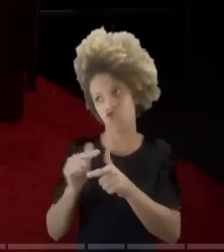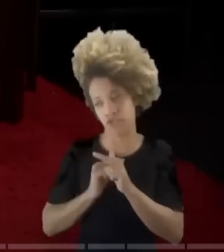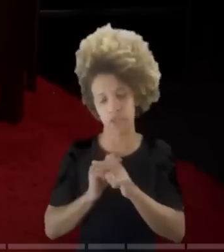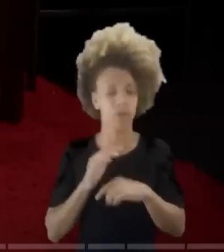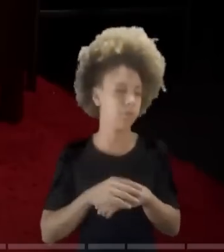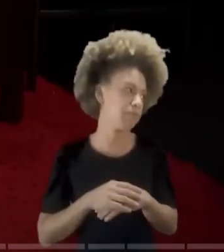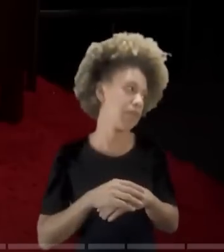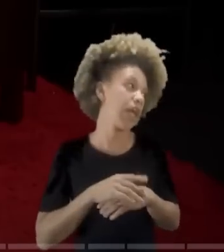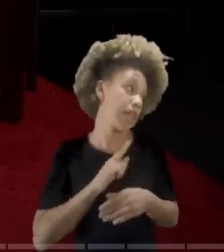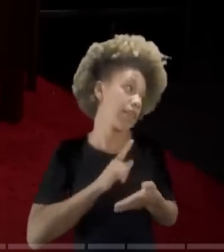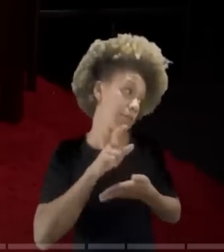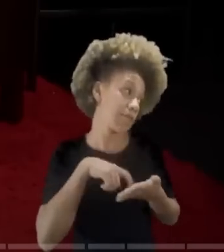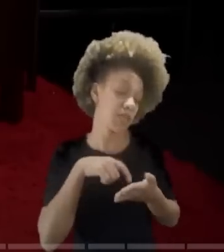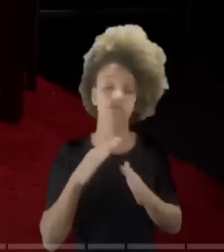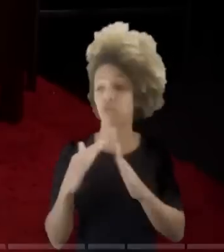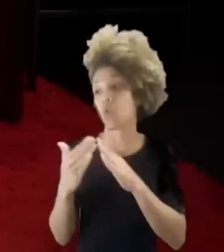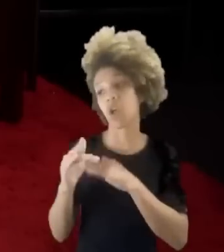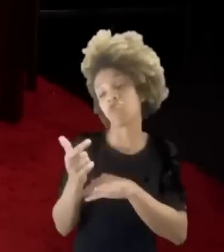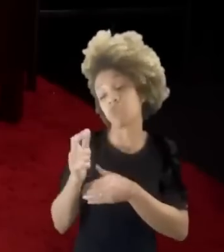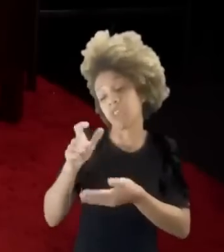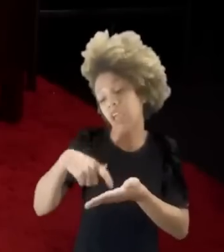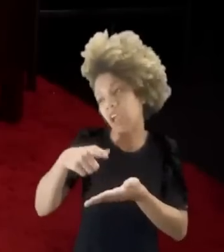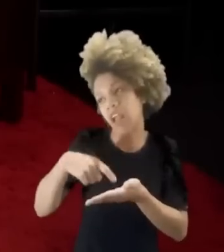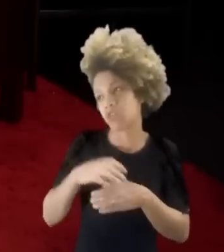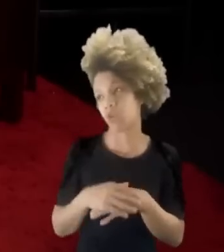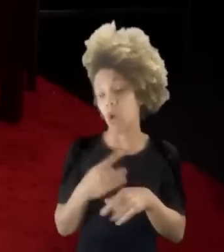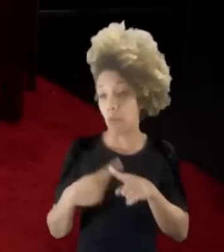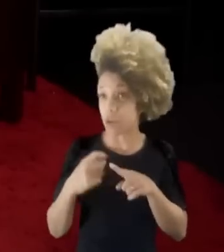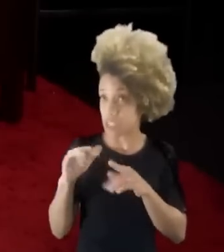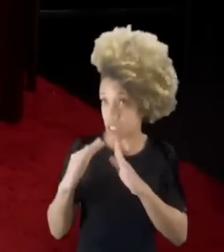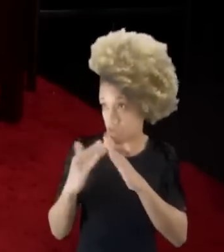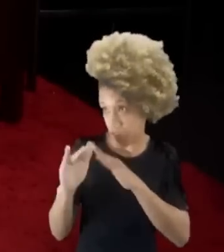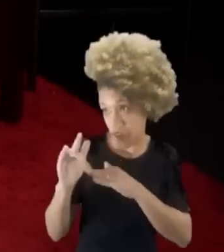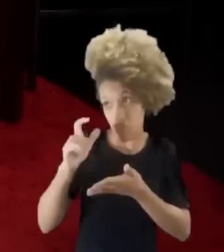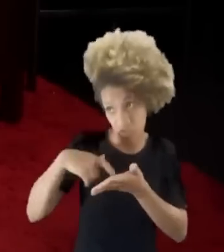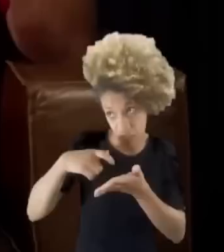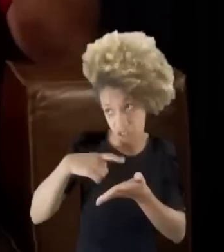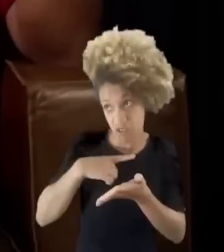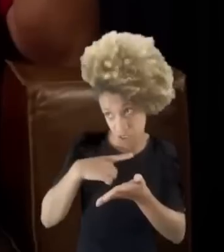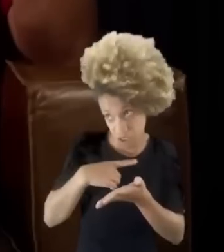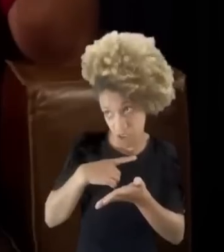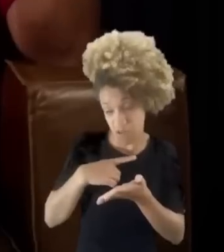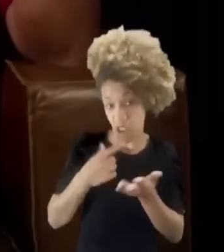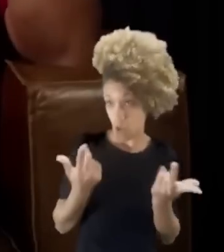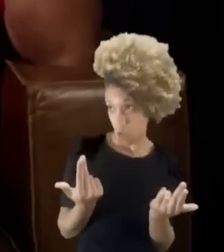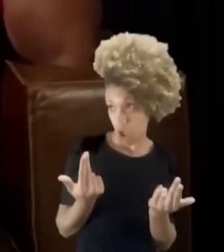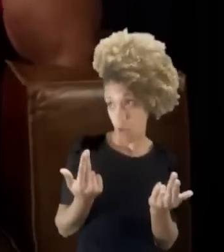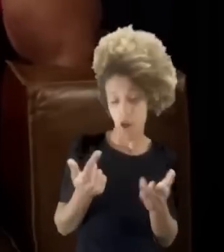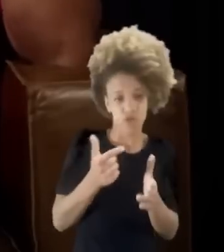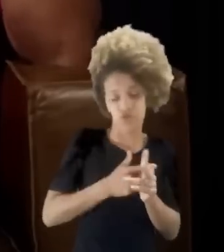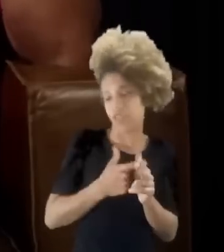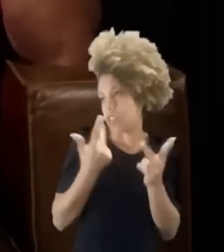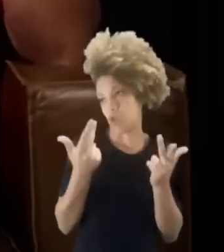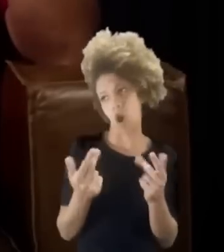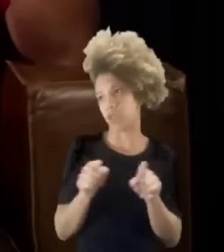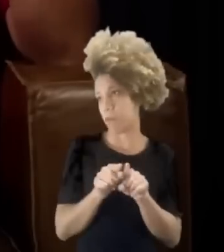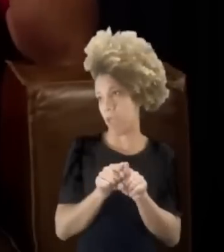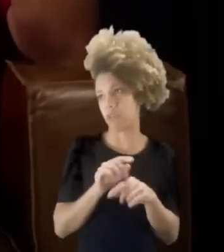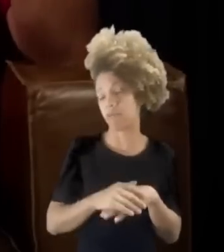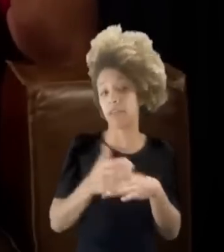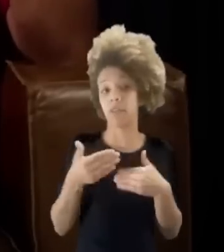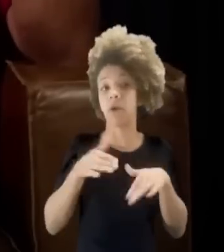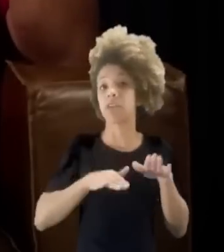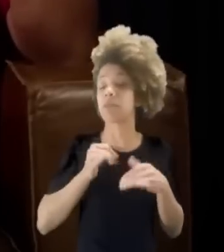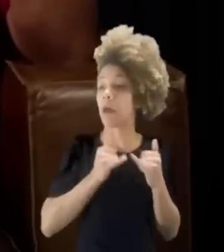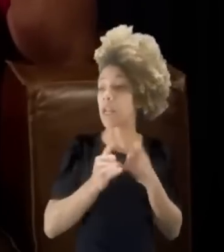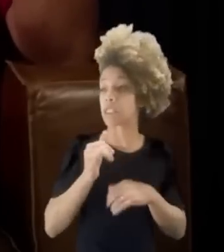tem mais crédito não tem tanto crédito porque se o favelado tivesse tanto crédito quanto ele nós estaria tão endividado quanto ele então às vezes